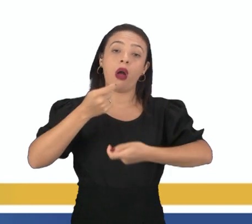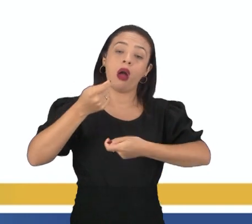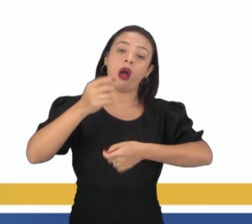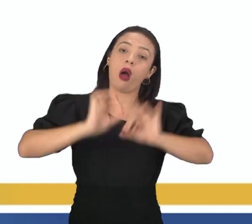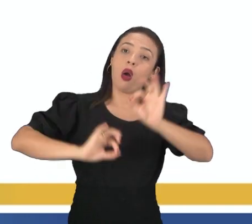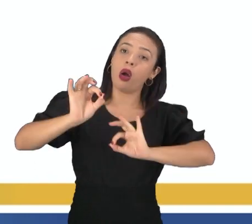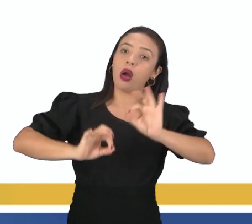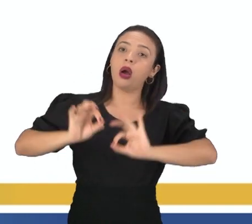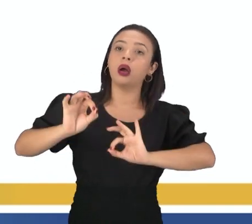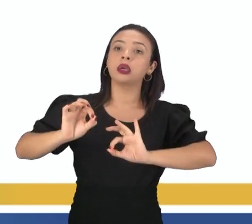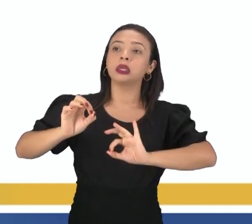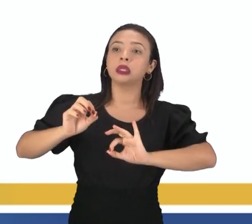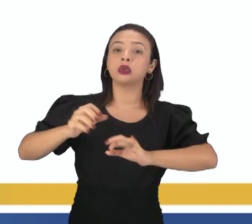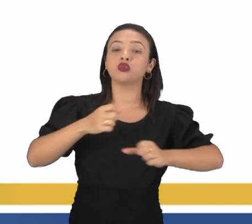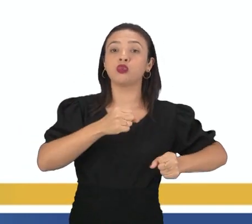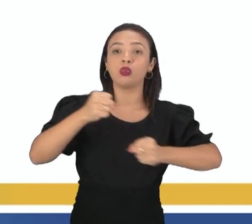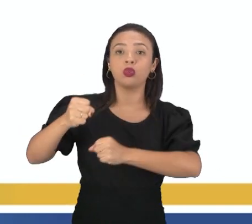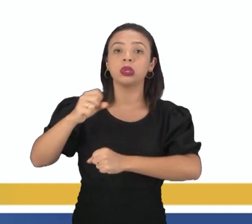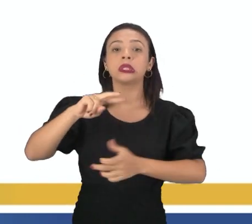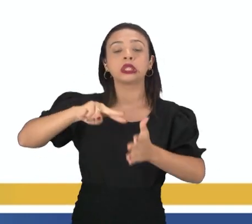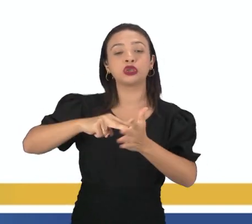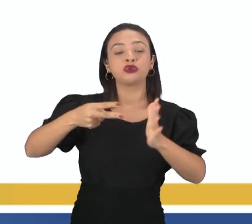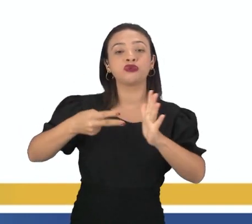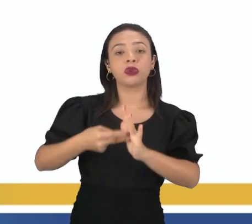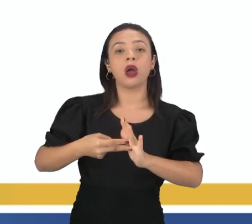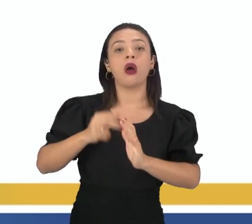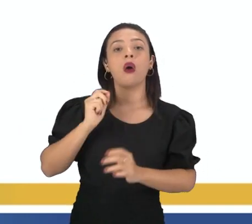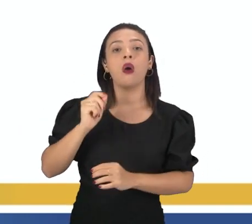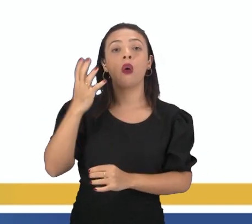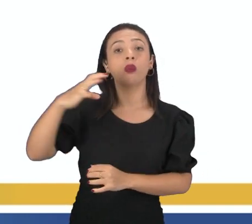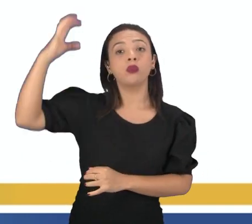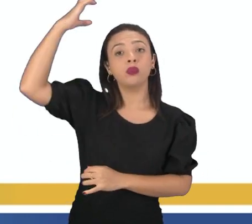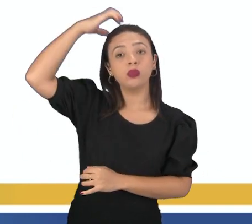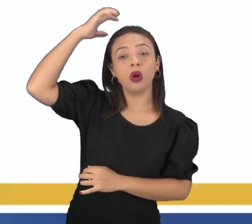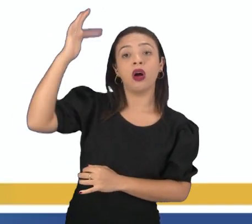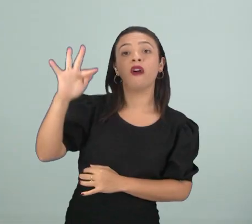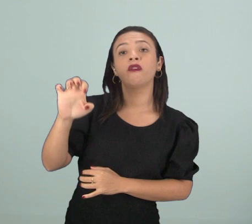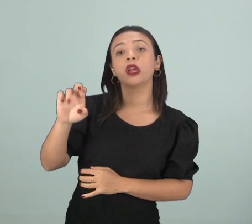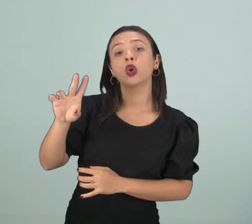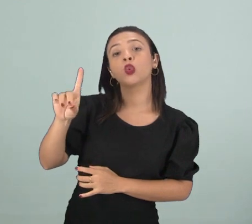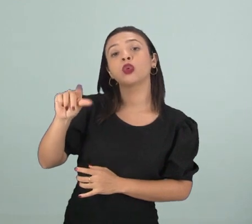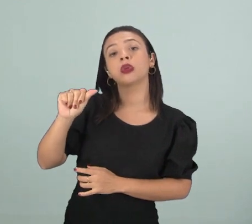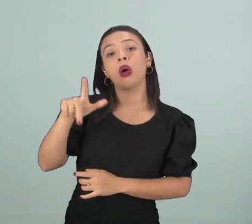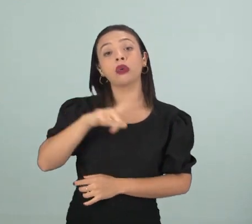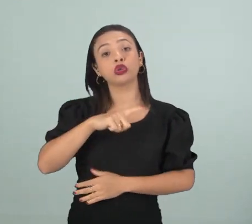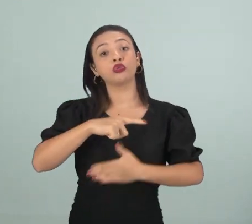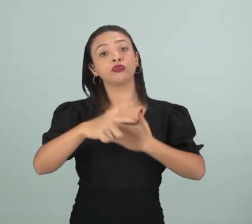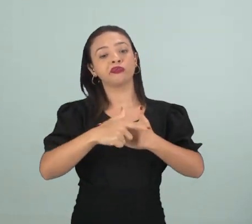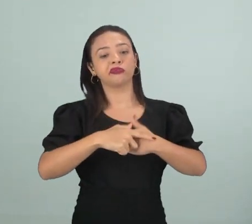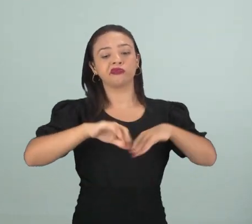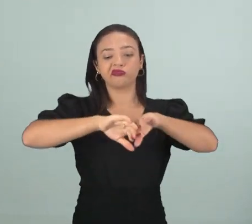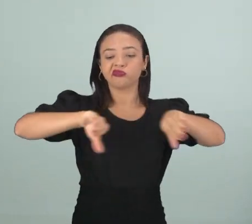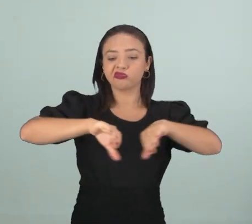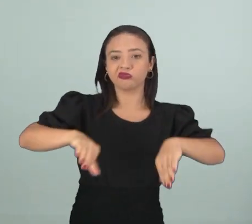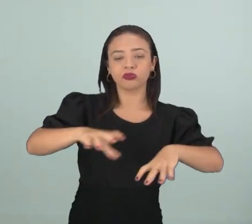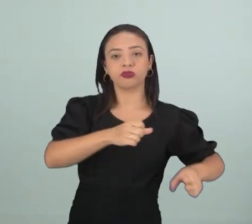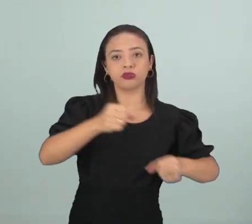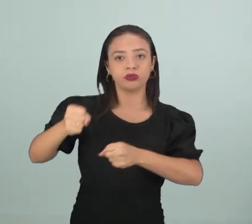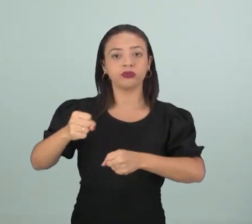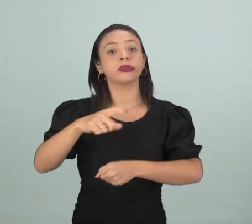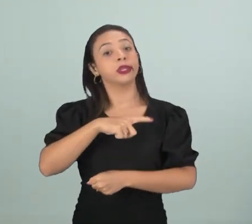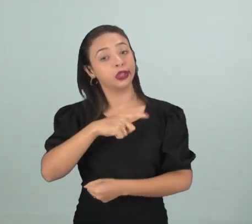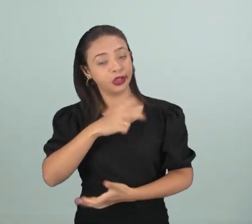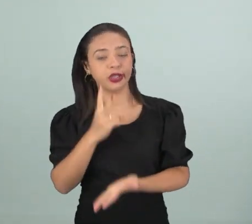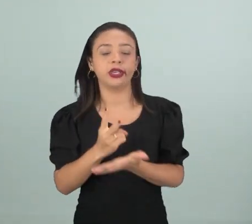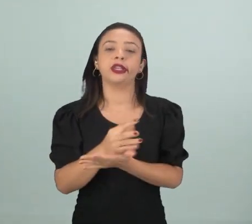chamada de monarquia feudal, e sua principal característica era a fragmentação do poder. Como o feudalismo ainda estava muito presente